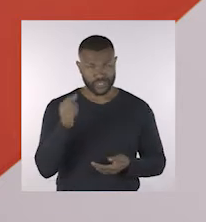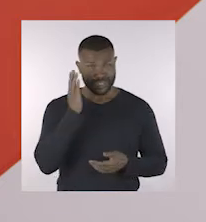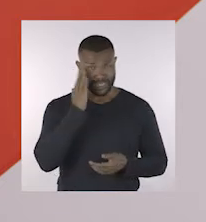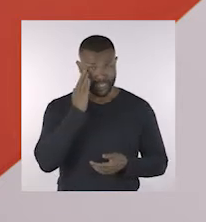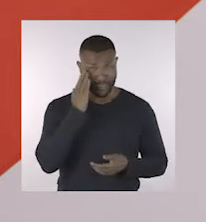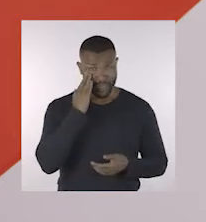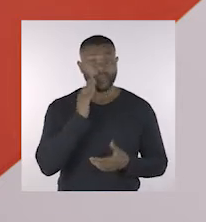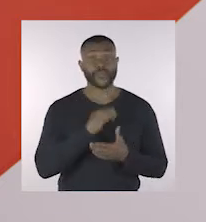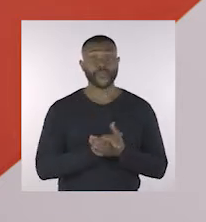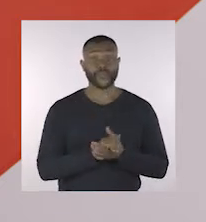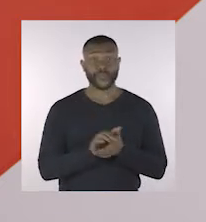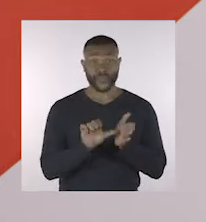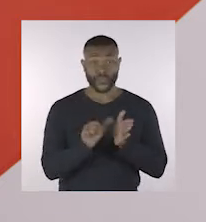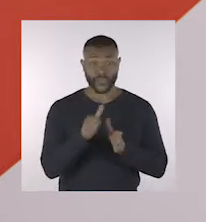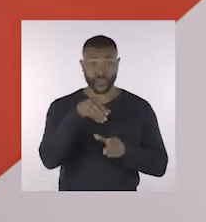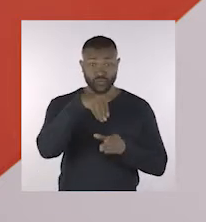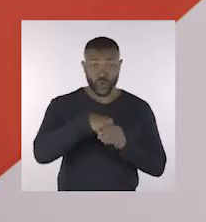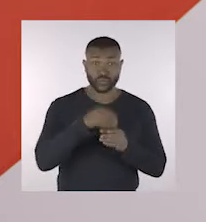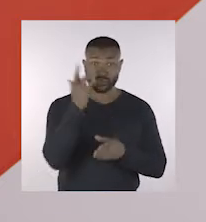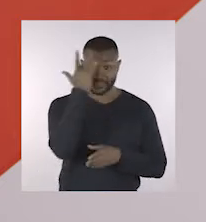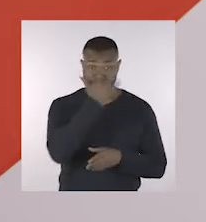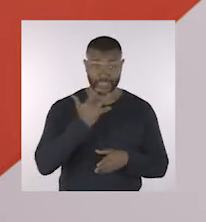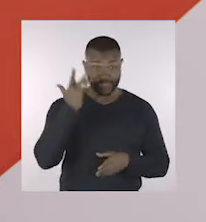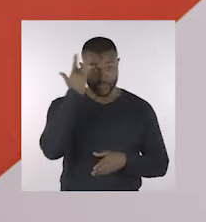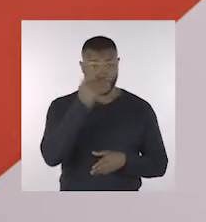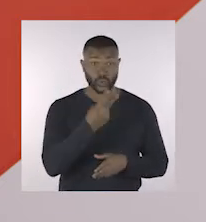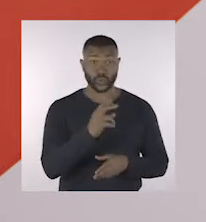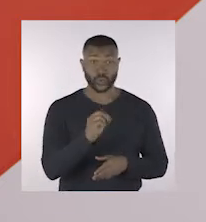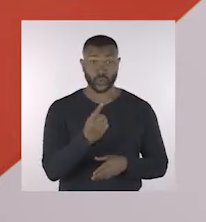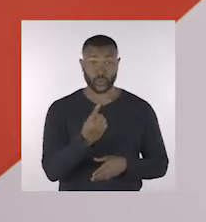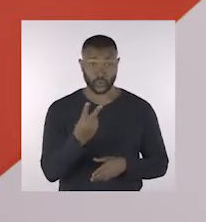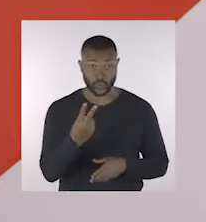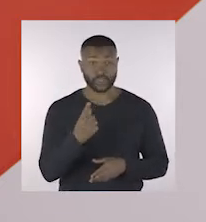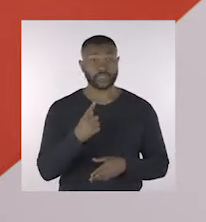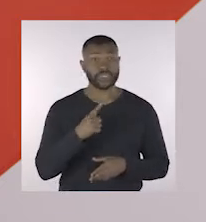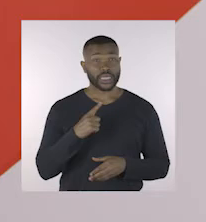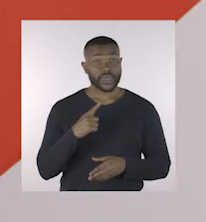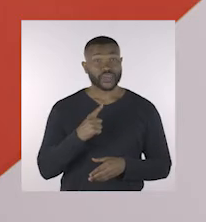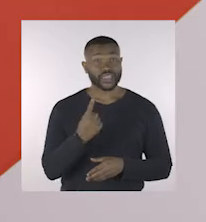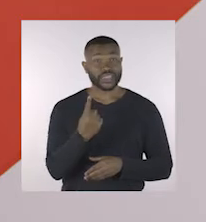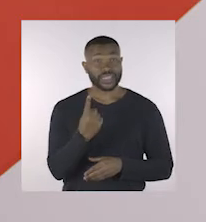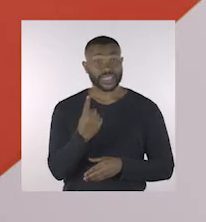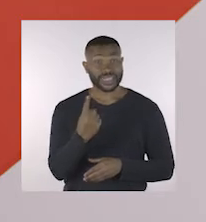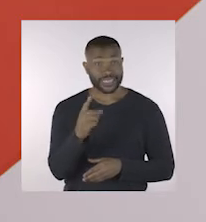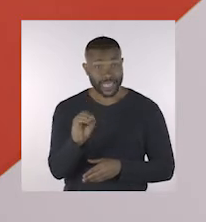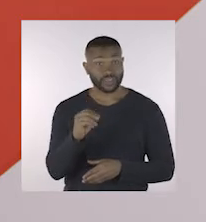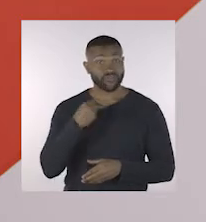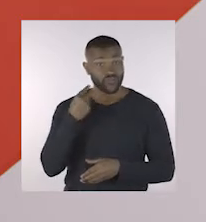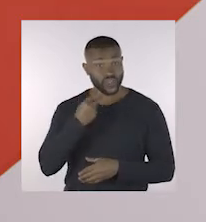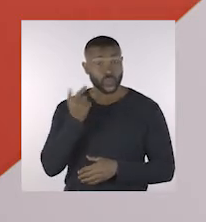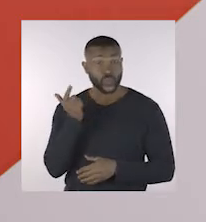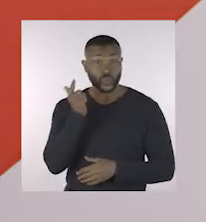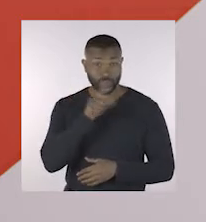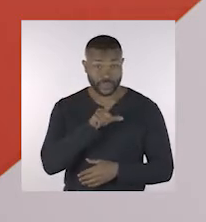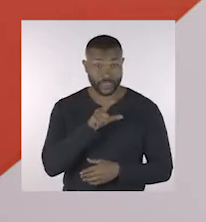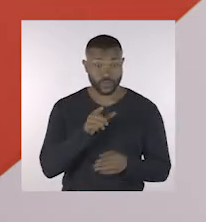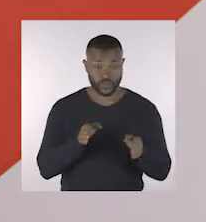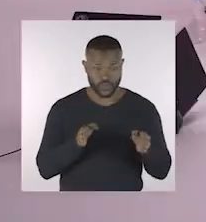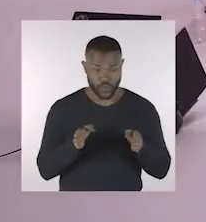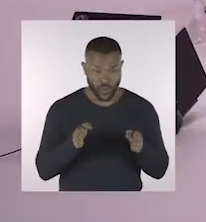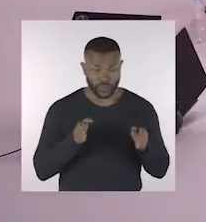ter uma ideia na ilha na primeira eleição do Haddad 2012 nós fizemos dez dias dez vereadores